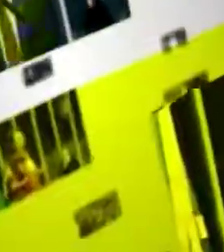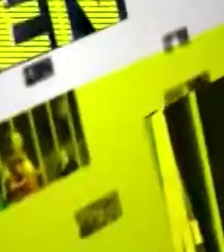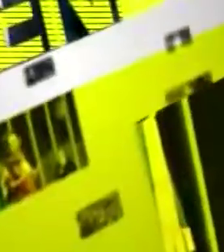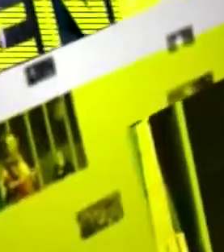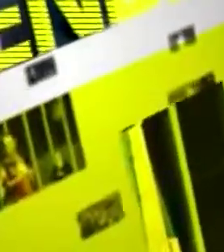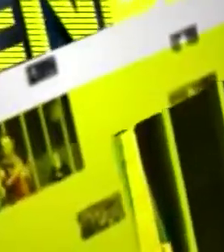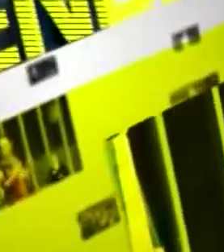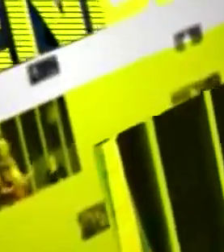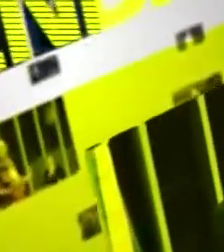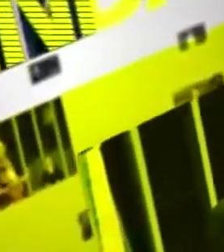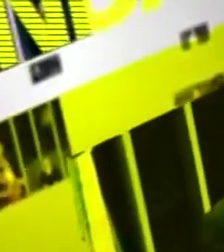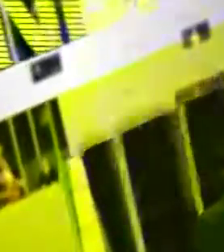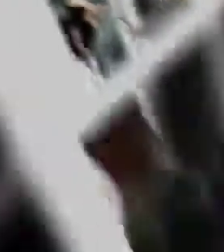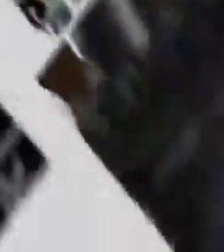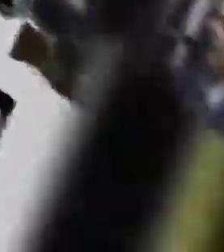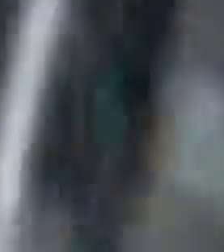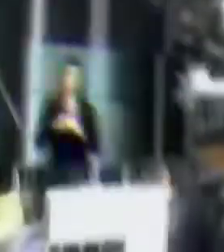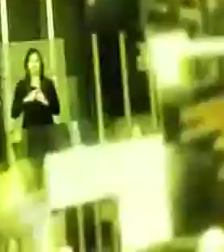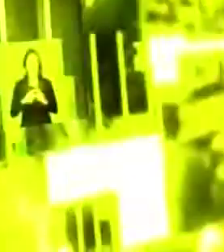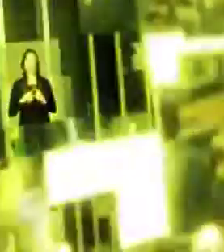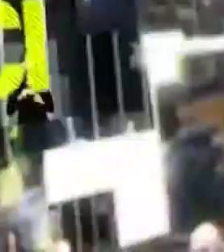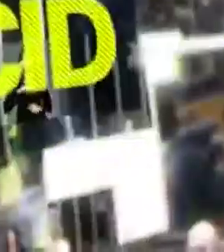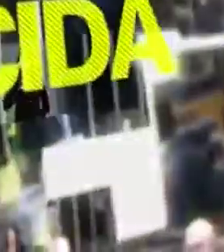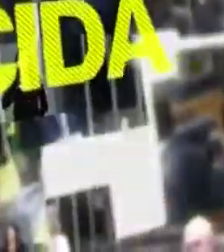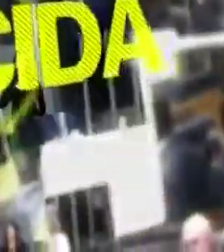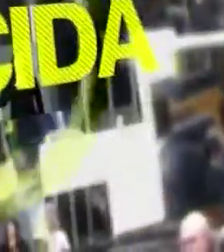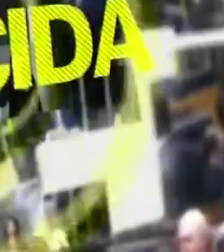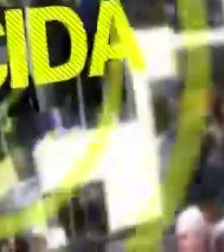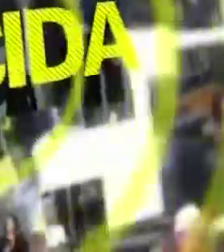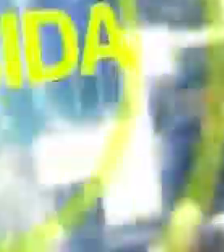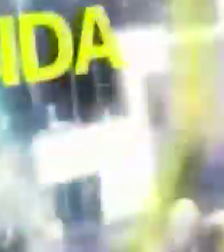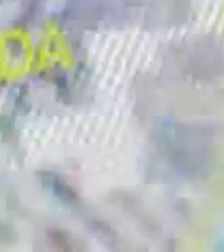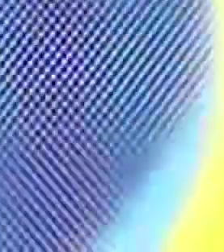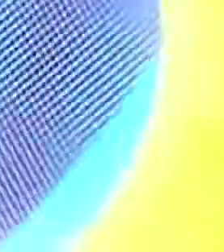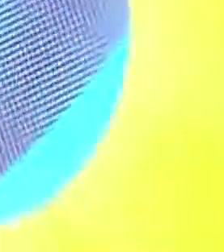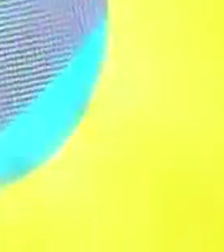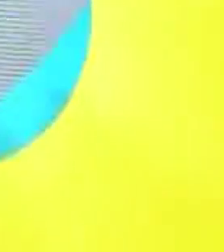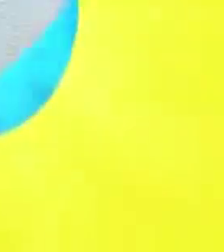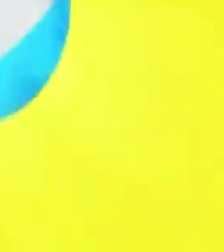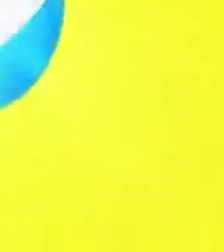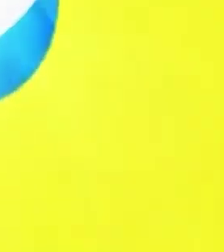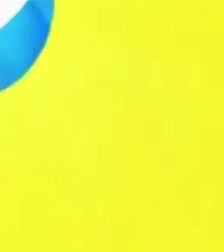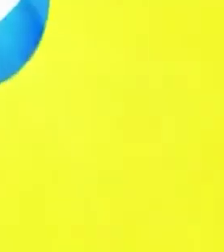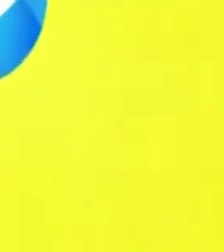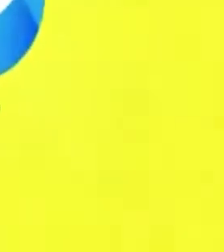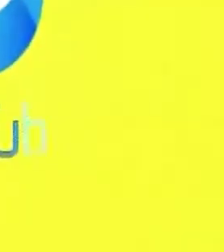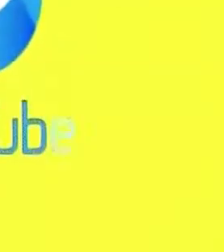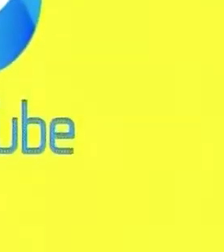Um segundo encaminhamento. Ministério de Santos, no meu estado de São Paulo.